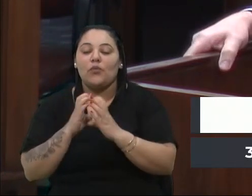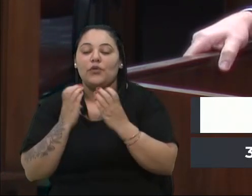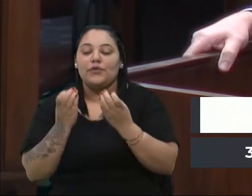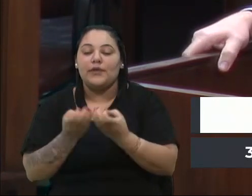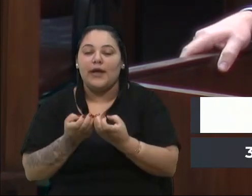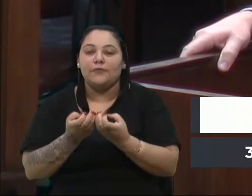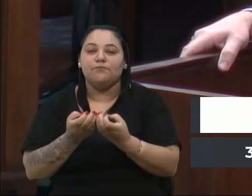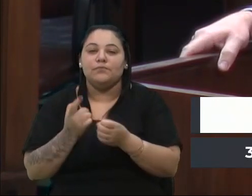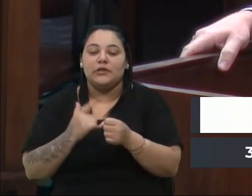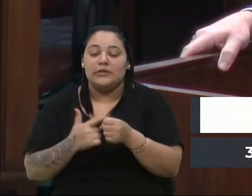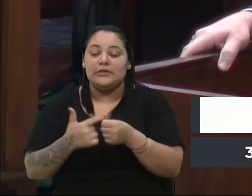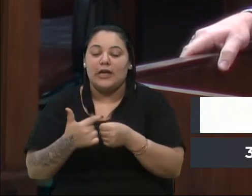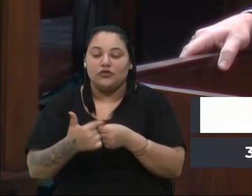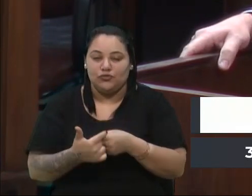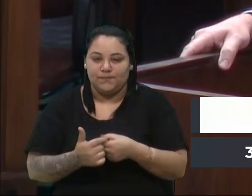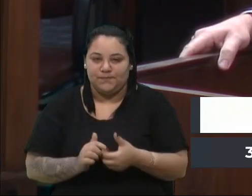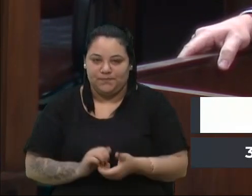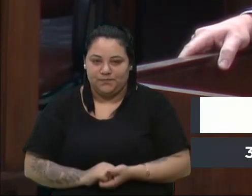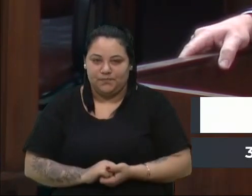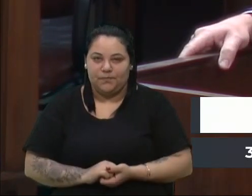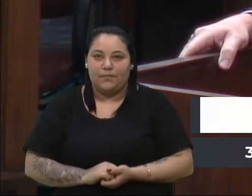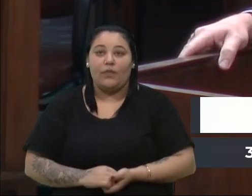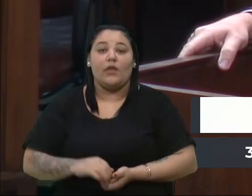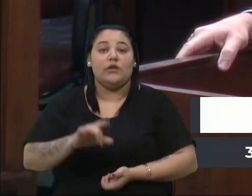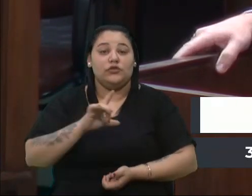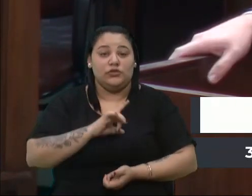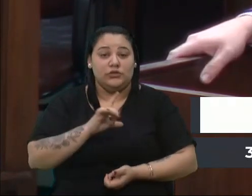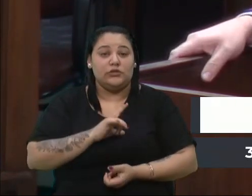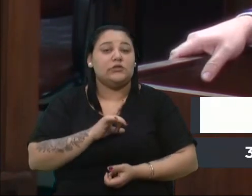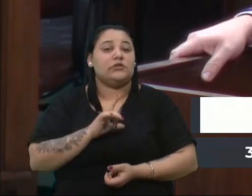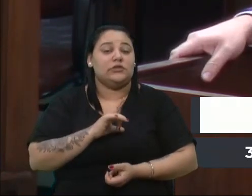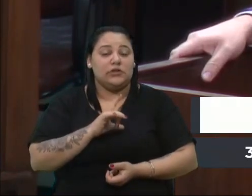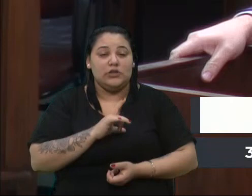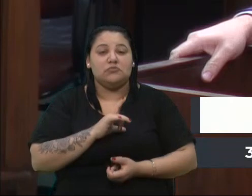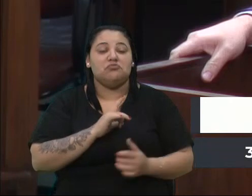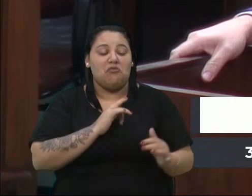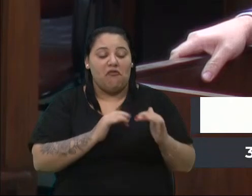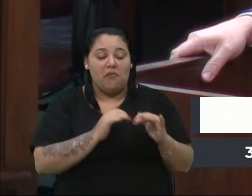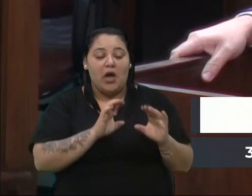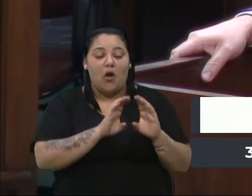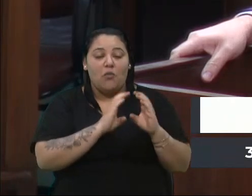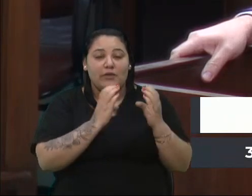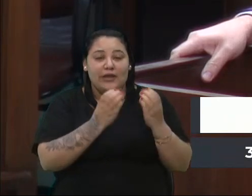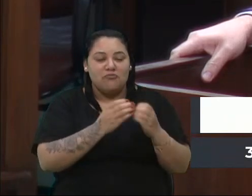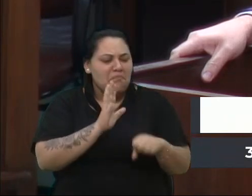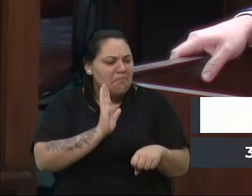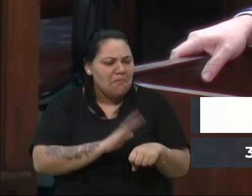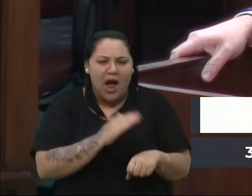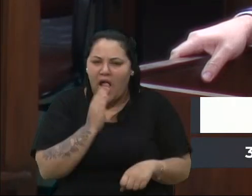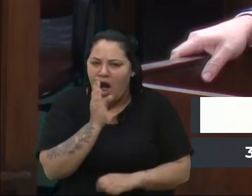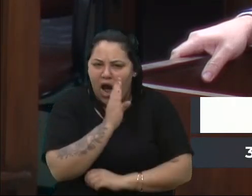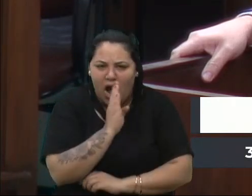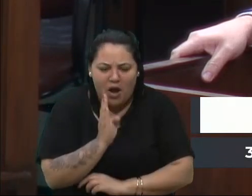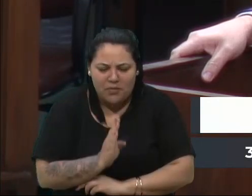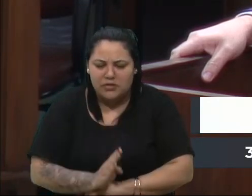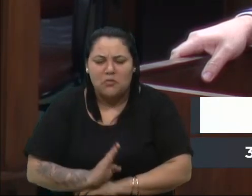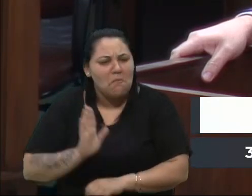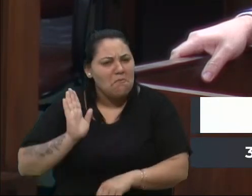cidade. Dizer que nós temos um dos movimentos comunitários mais organizados do Brasil, um movimento comunitário